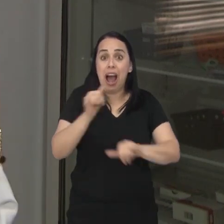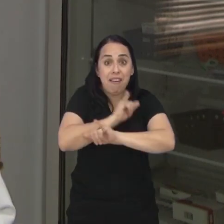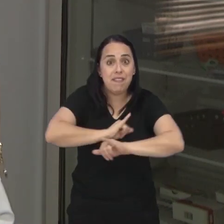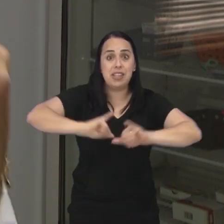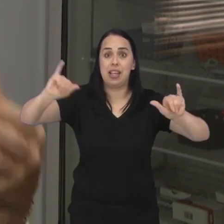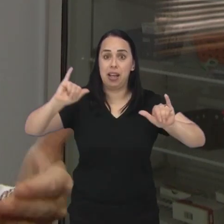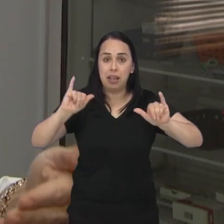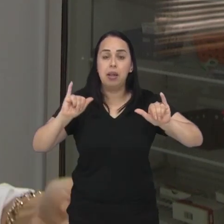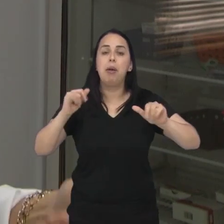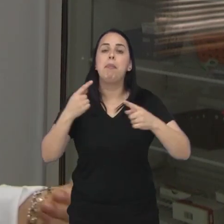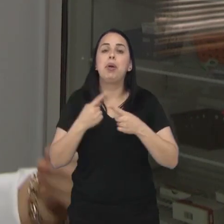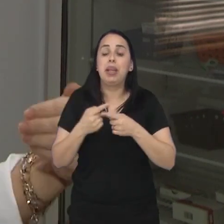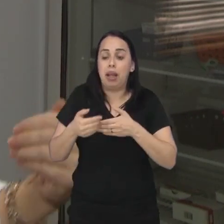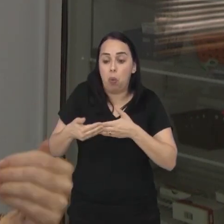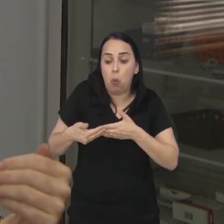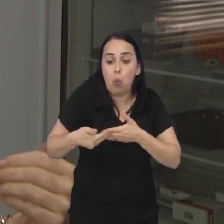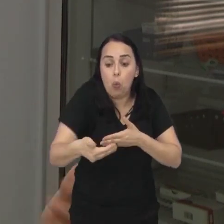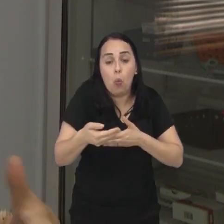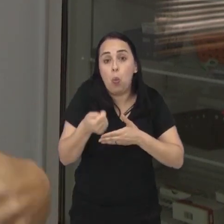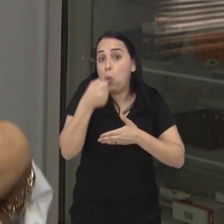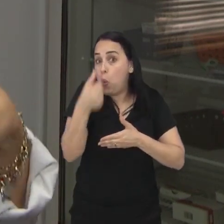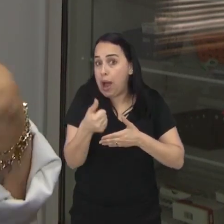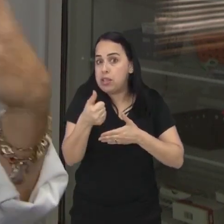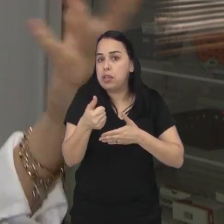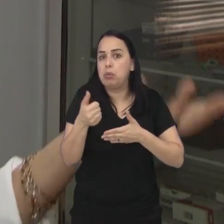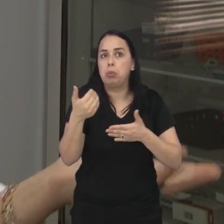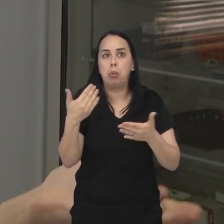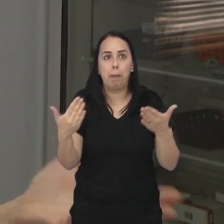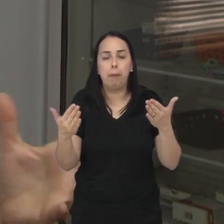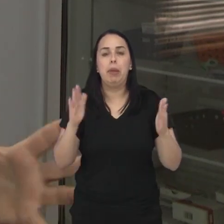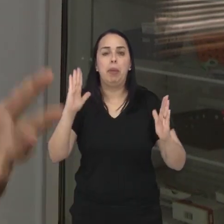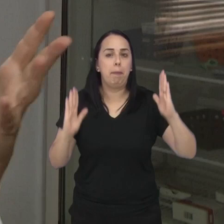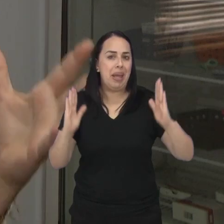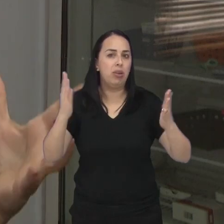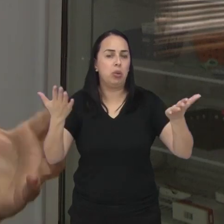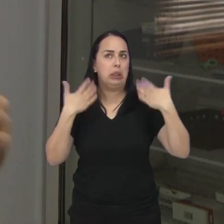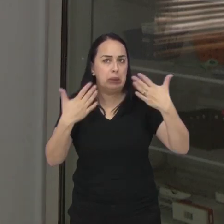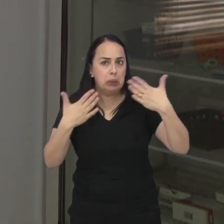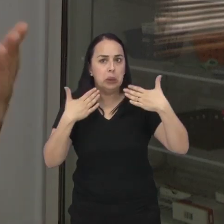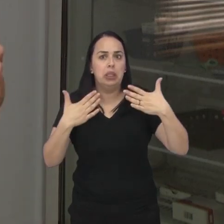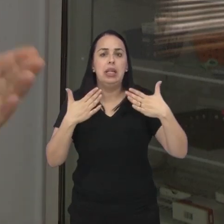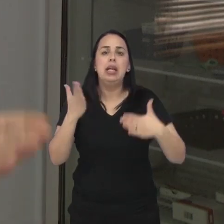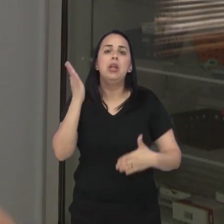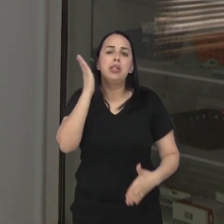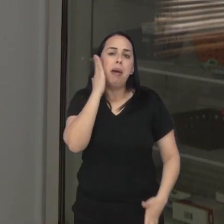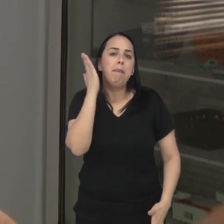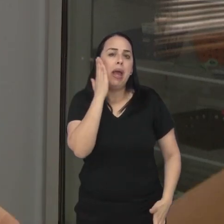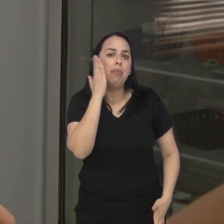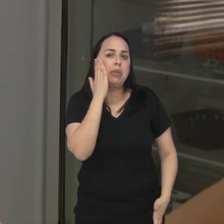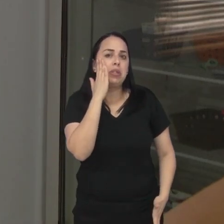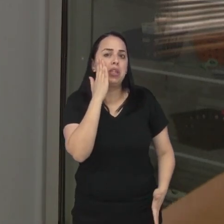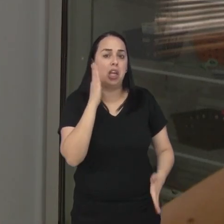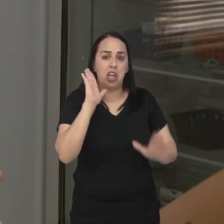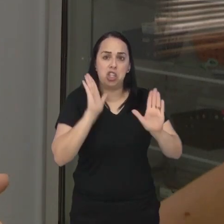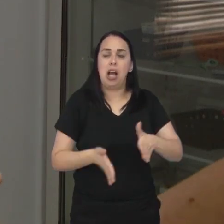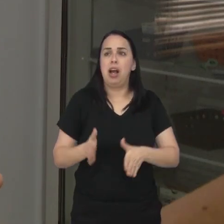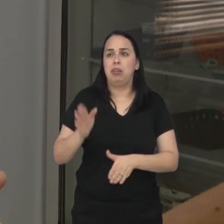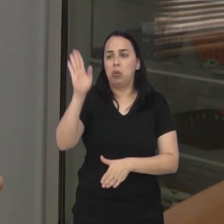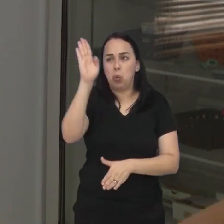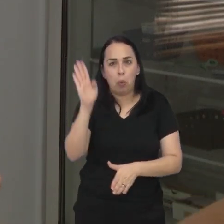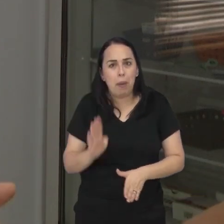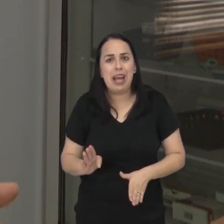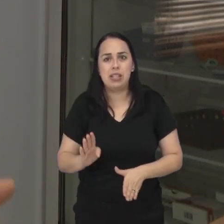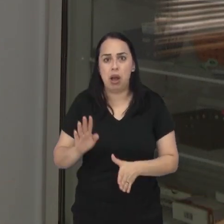lembrar isso, especialmente porque estamos às vésperas aí de um período de verão, quando a gente sabe que esses quadros que já são persistentes no